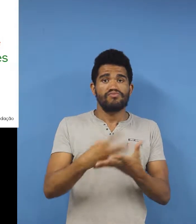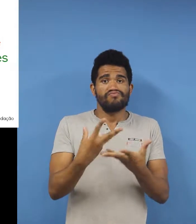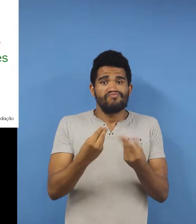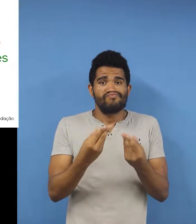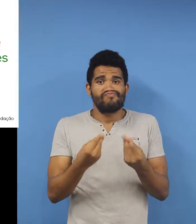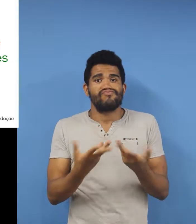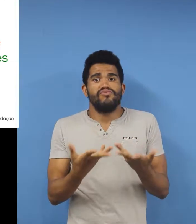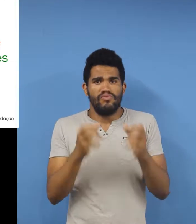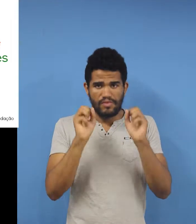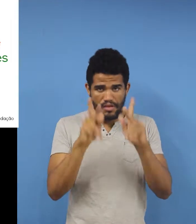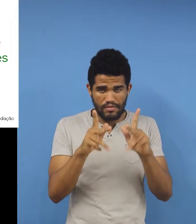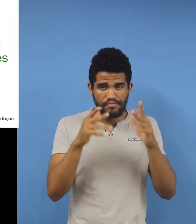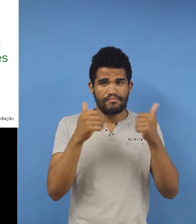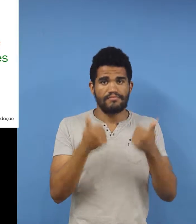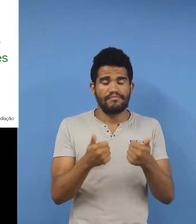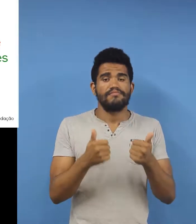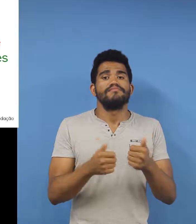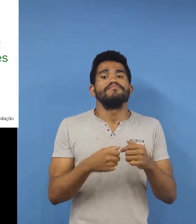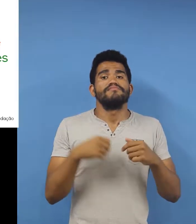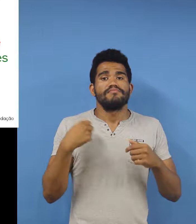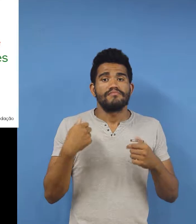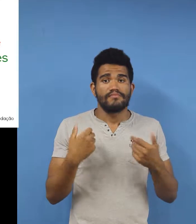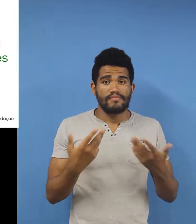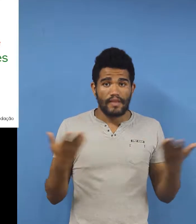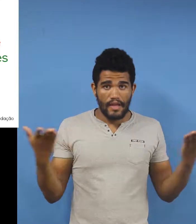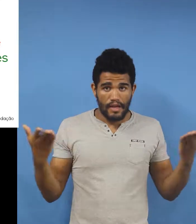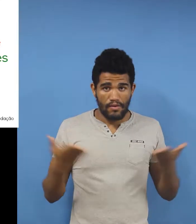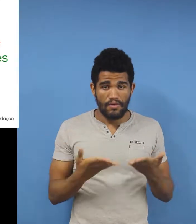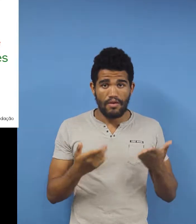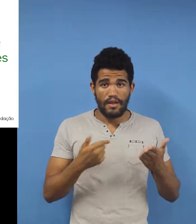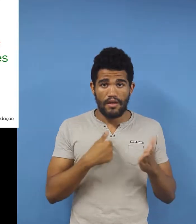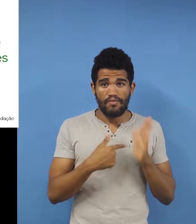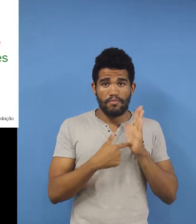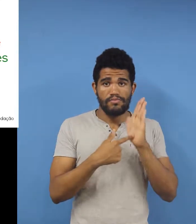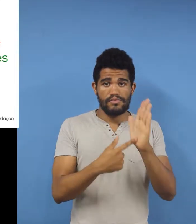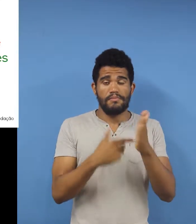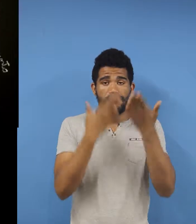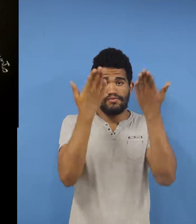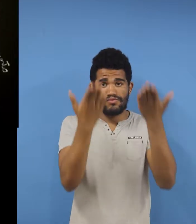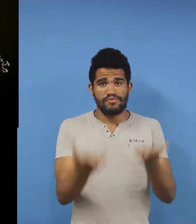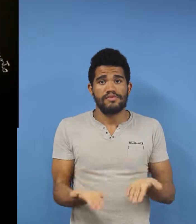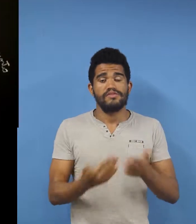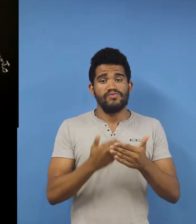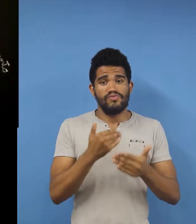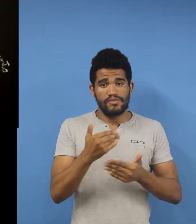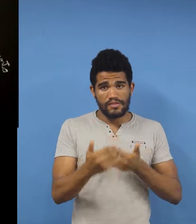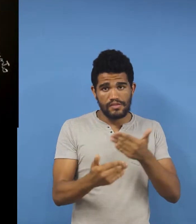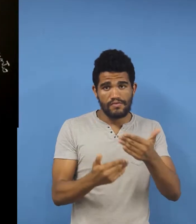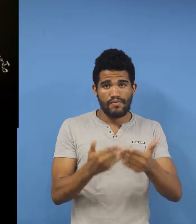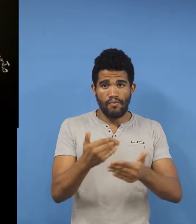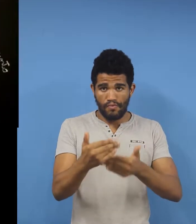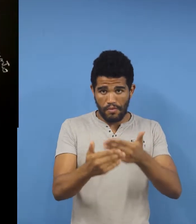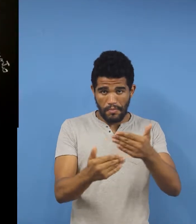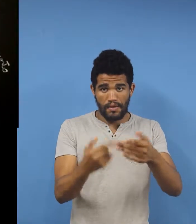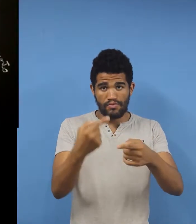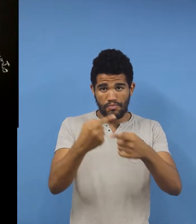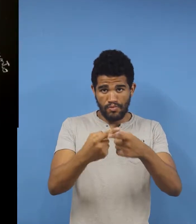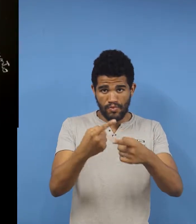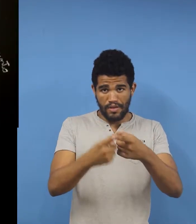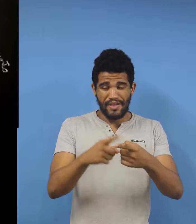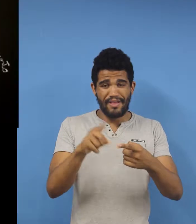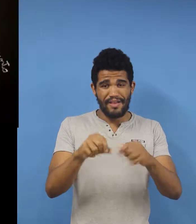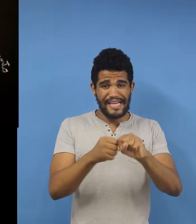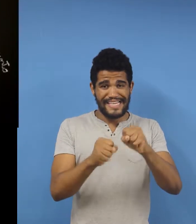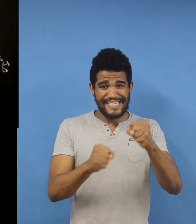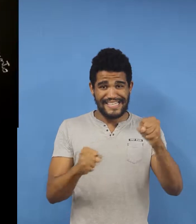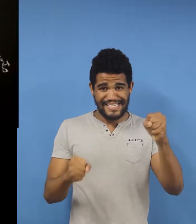texto. O problema mora no exagero, certo? Agora vamos lá. Eu vou projetar para vocês o